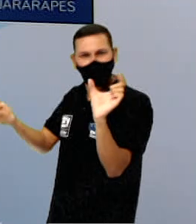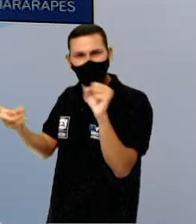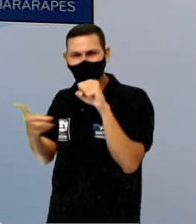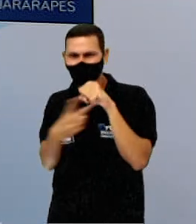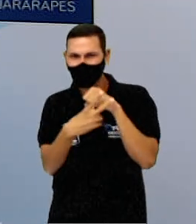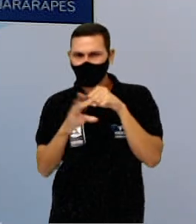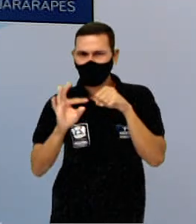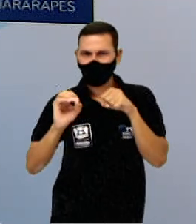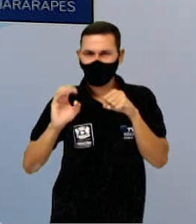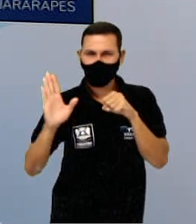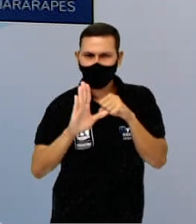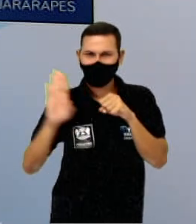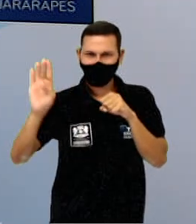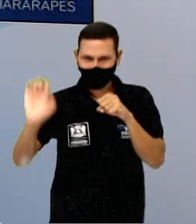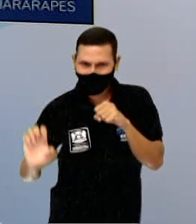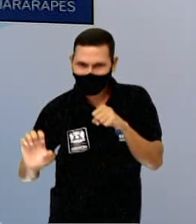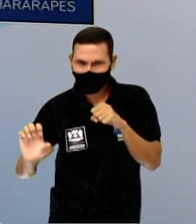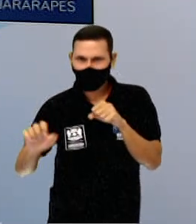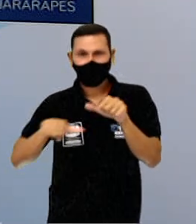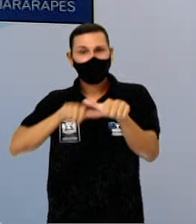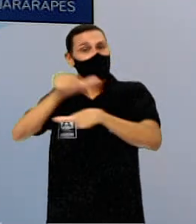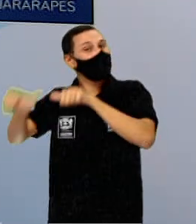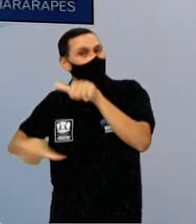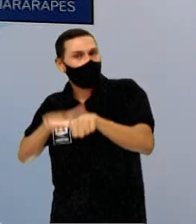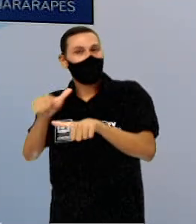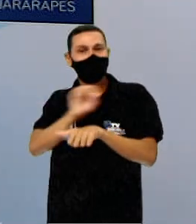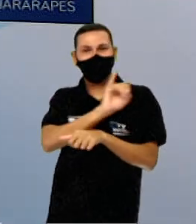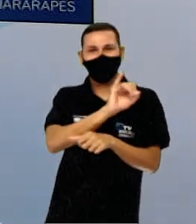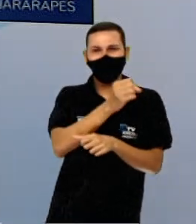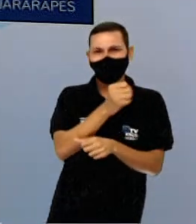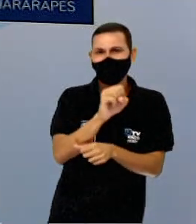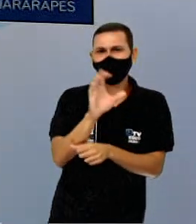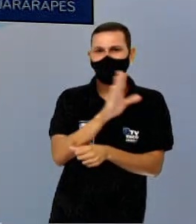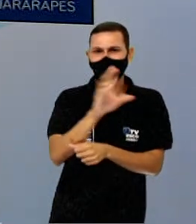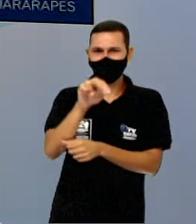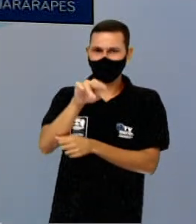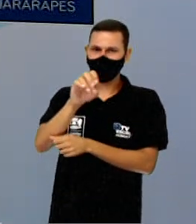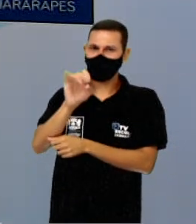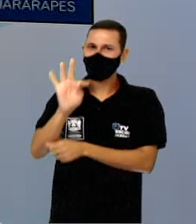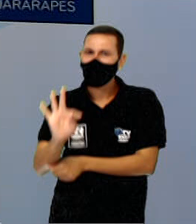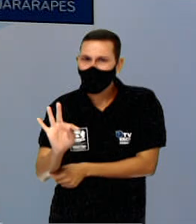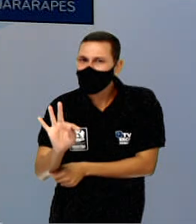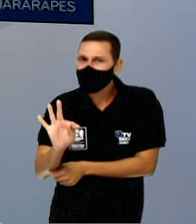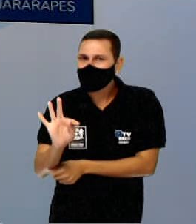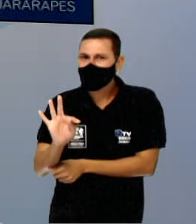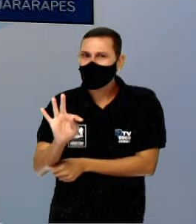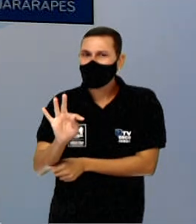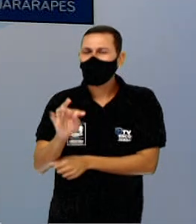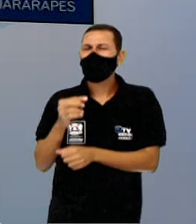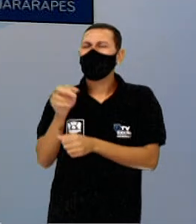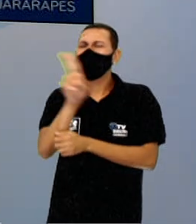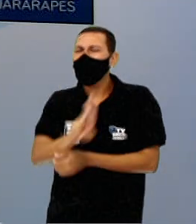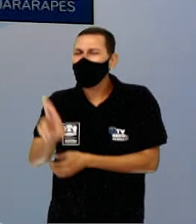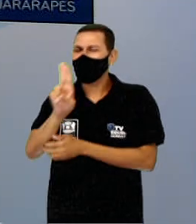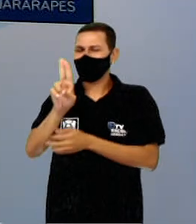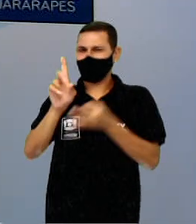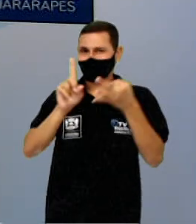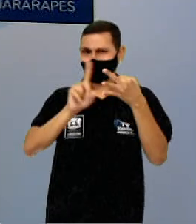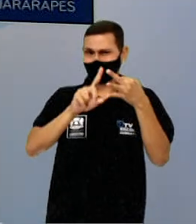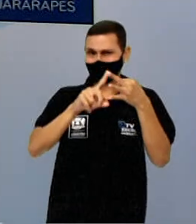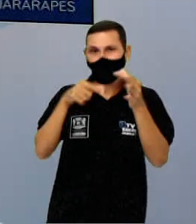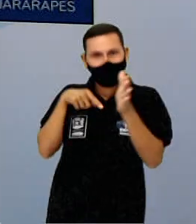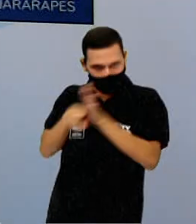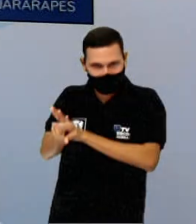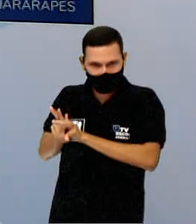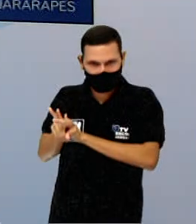doente you have na forma negativa vai ser is not going to have e quando a gente vai fazer pergunta usando o futuro imediato